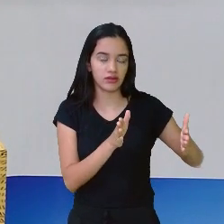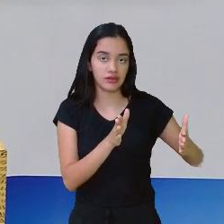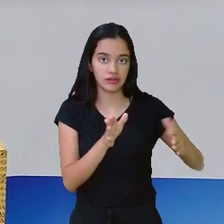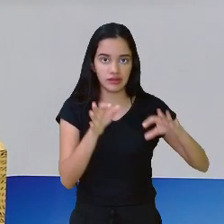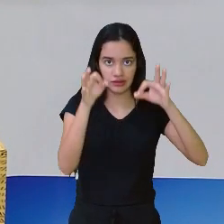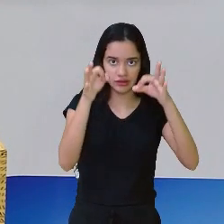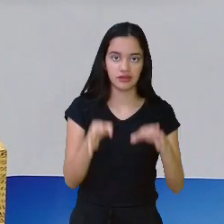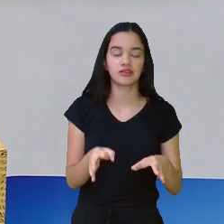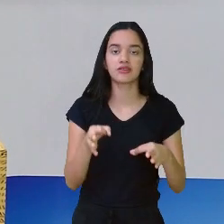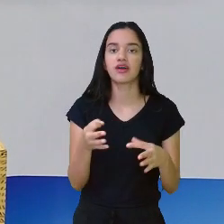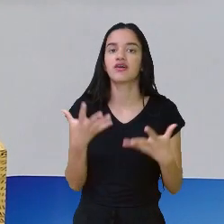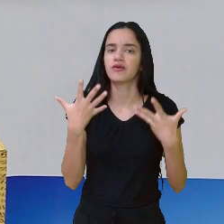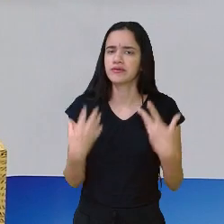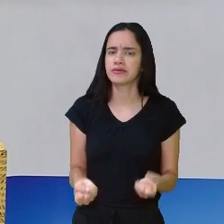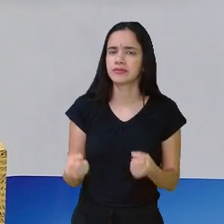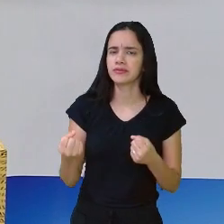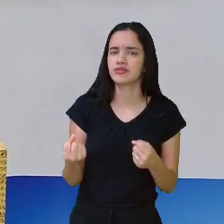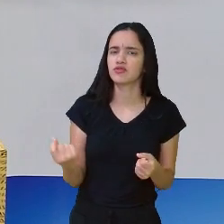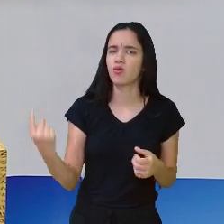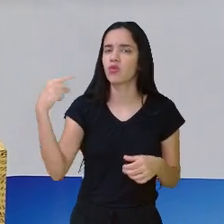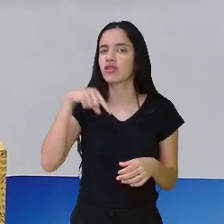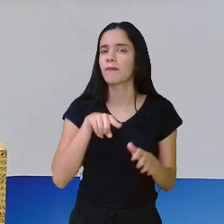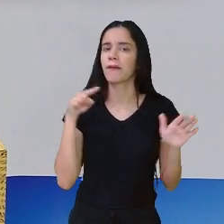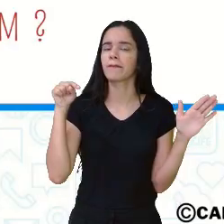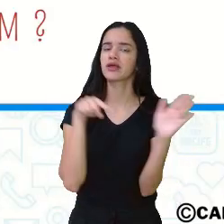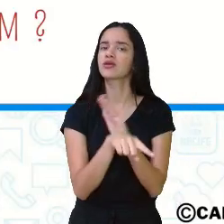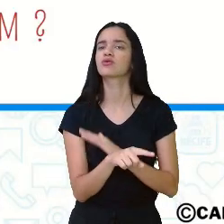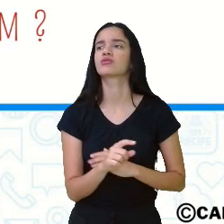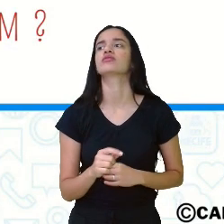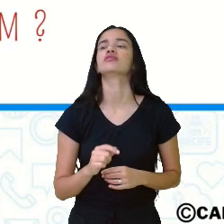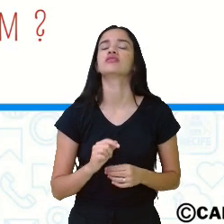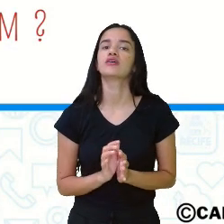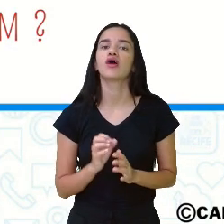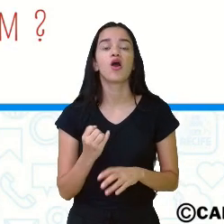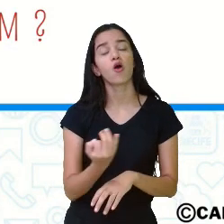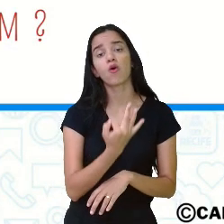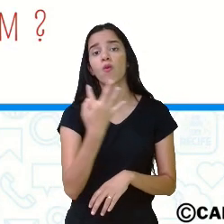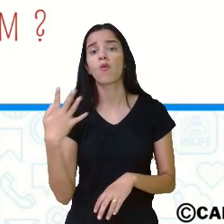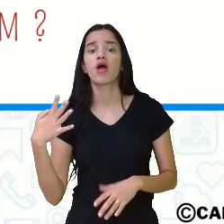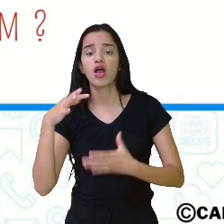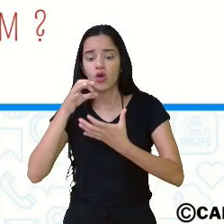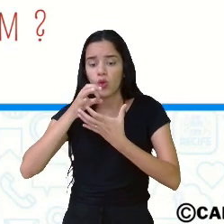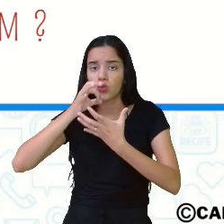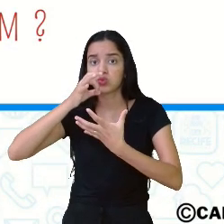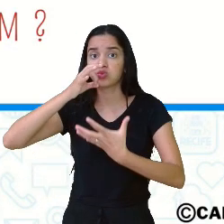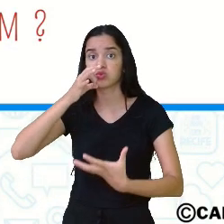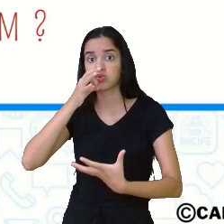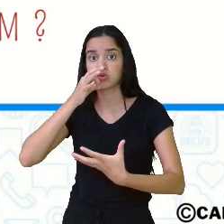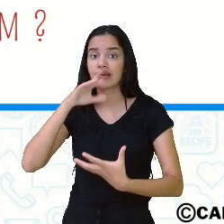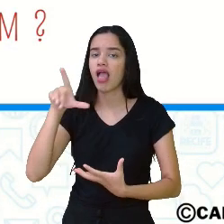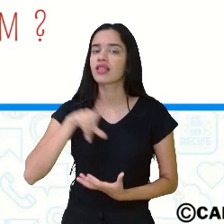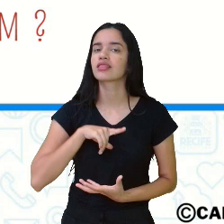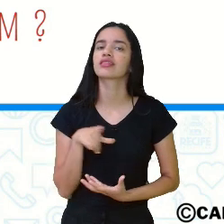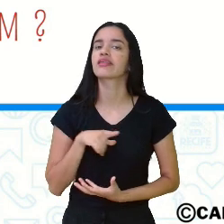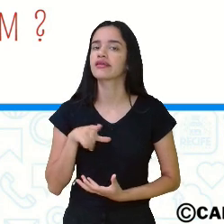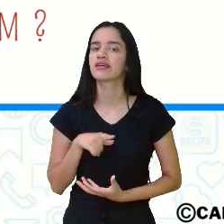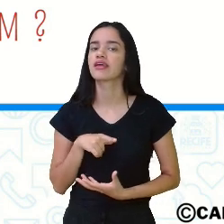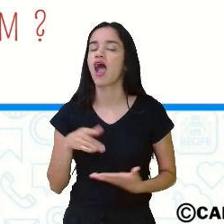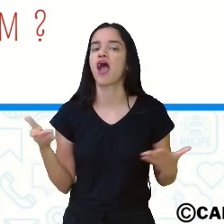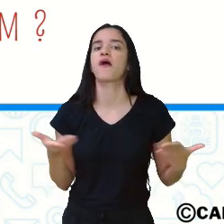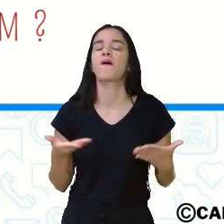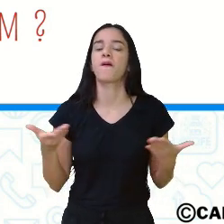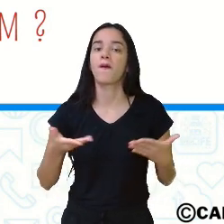né? Vamos voltar lá para a pergunta? A pergunta é: quantas bolinhas restaram? Então,